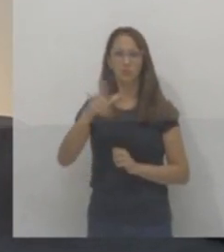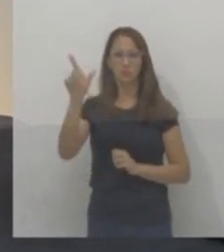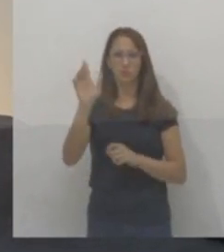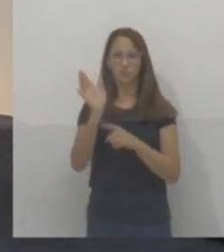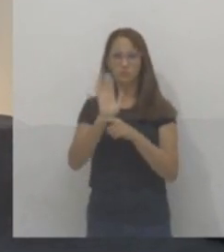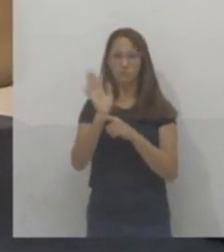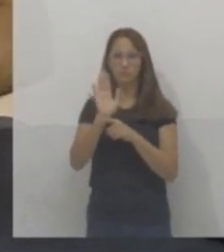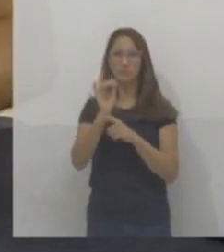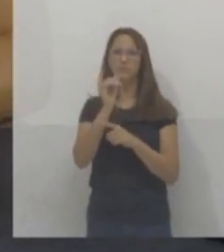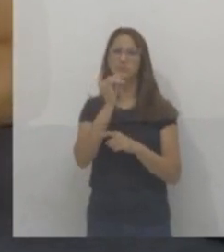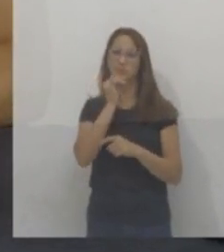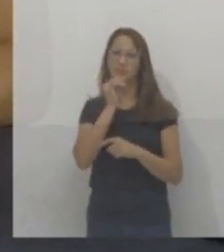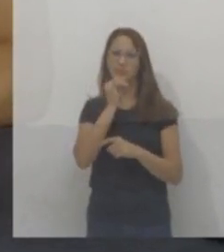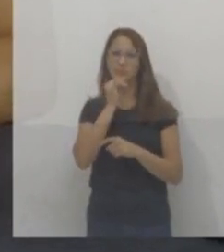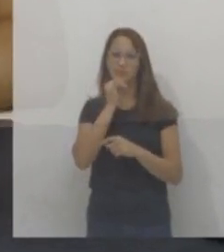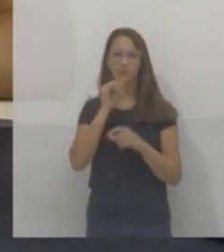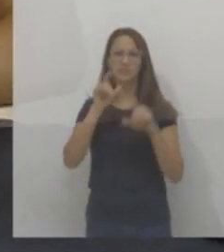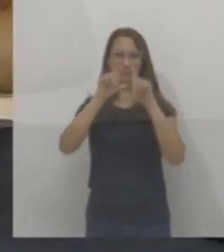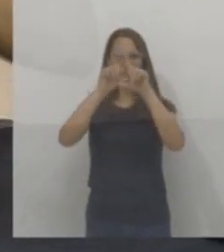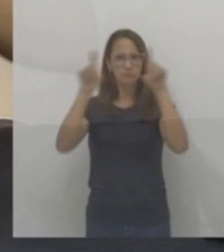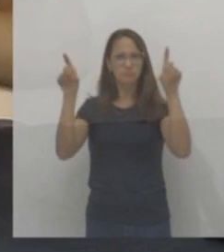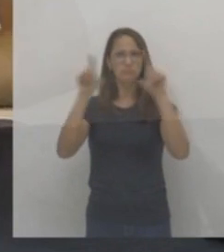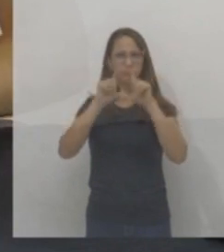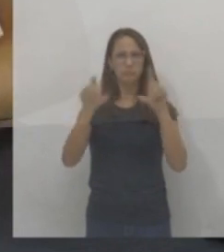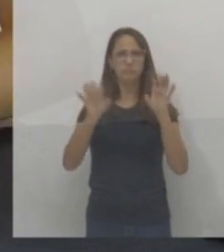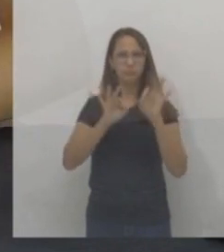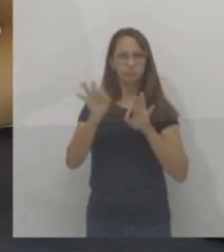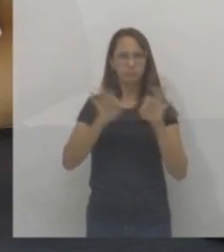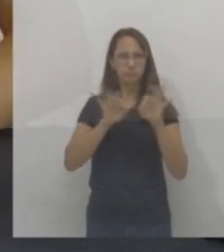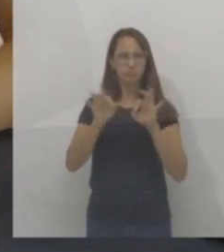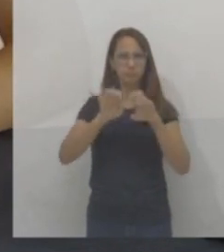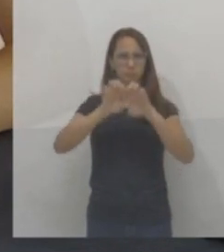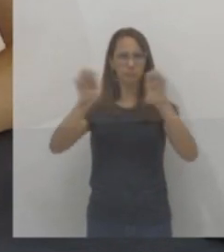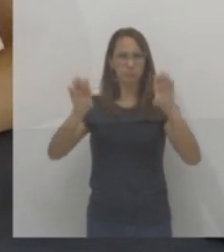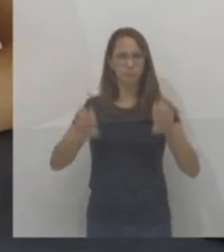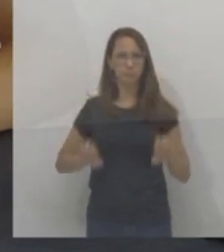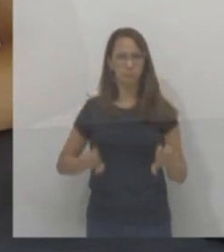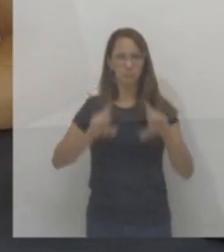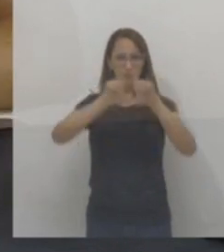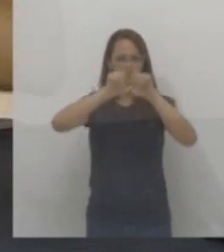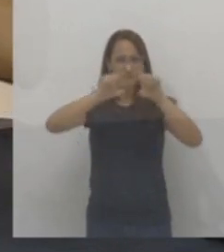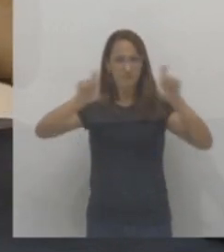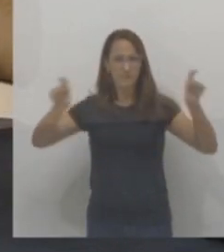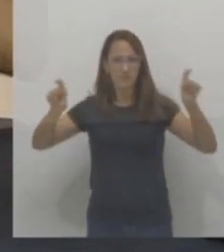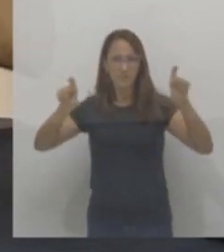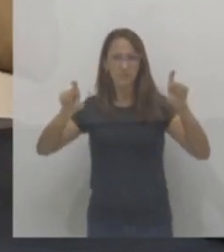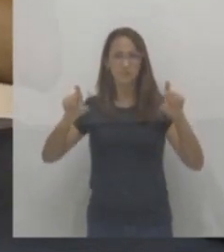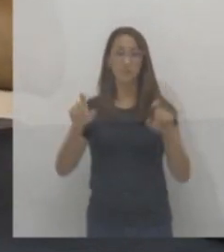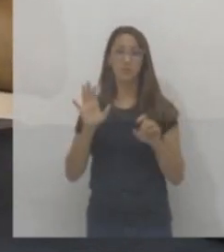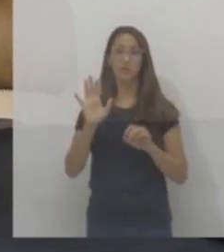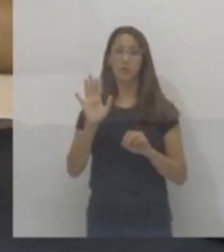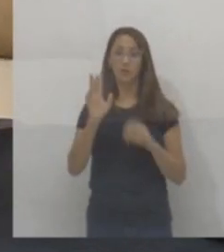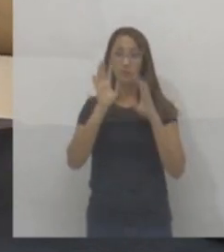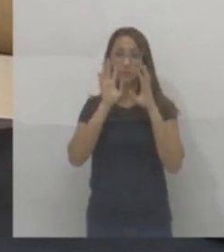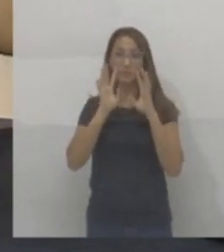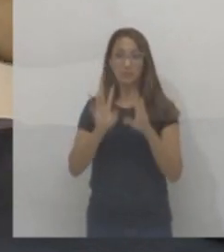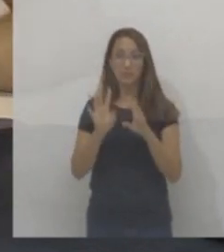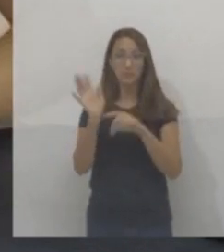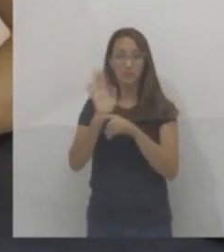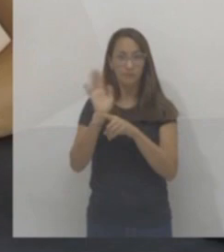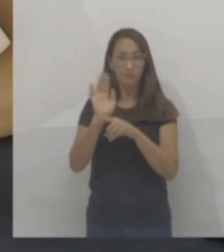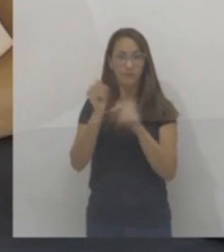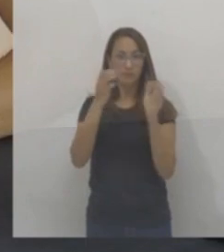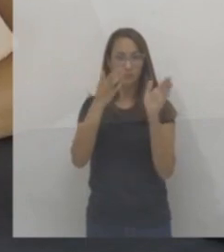exemplos dessa estrutura e desses usos. Preste atenção, nesse vídeo eu vou fazer algumas pausas para